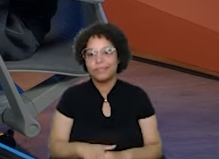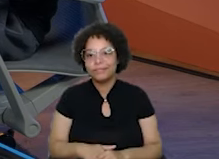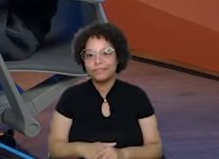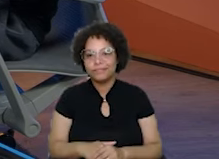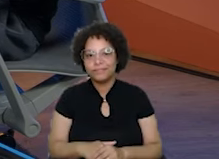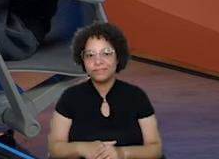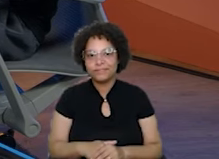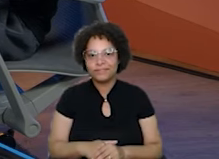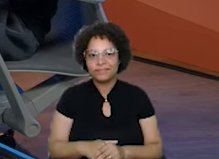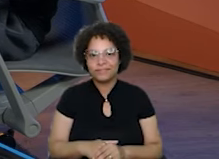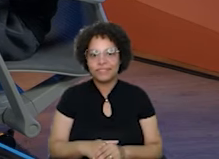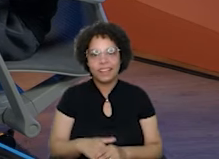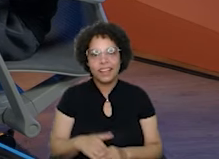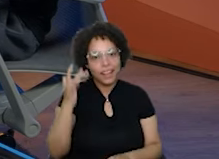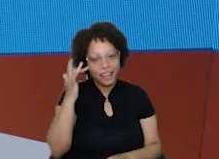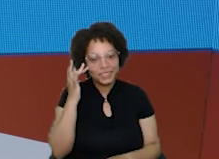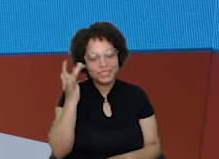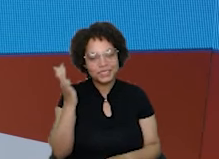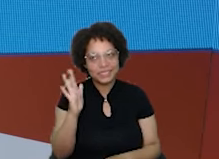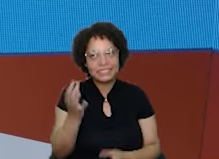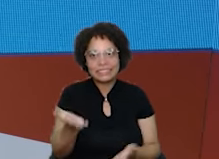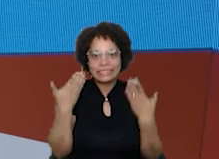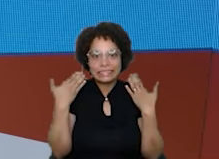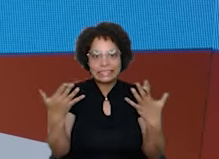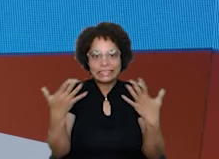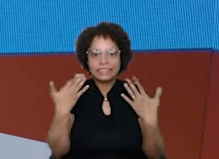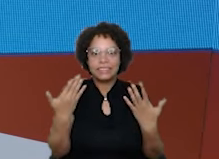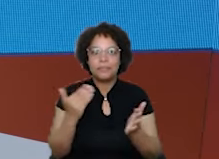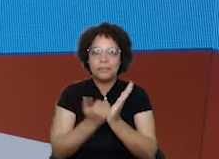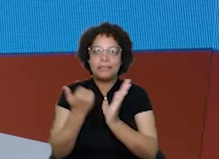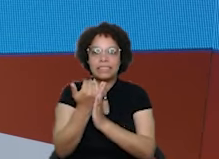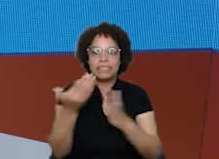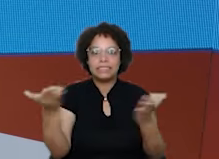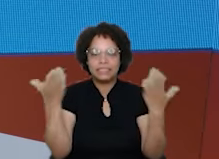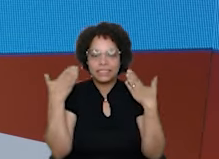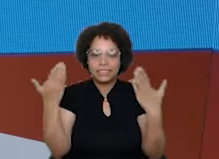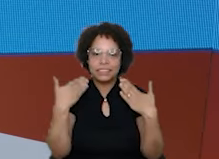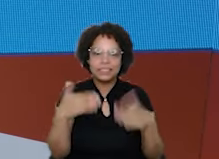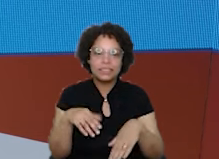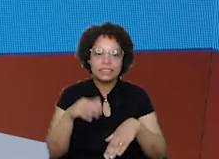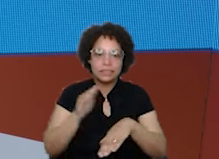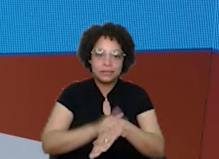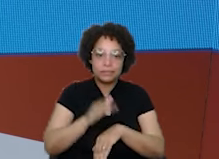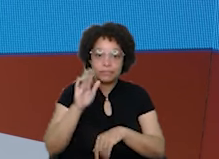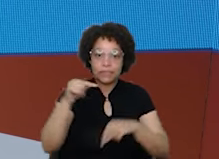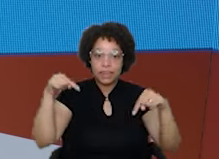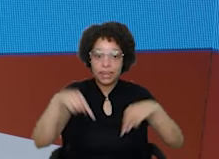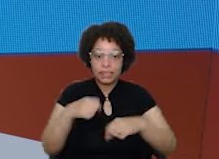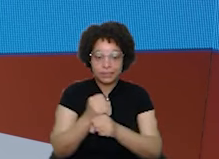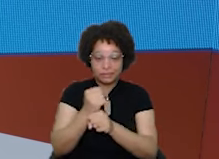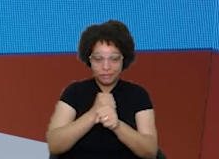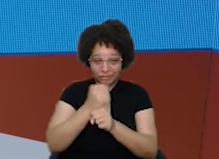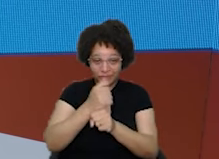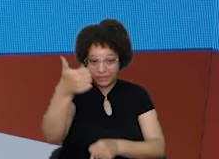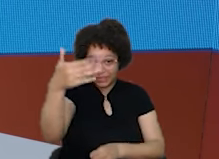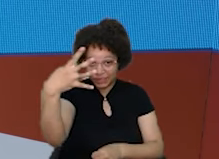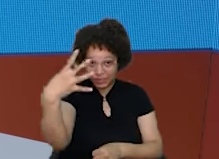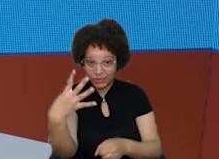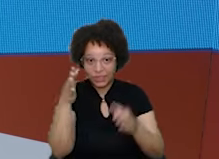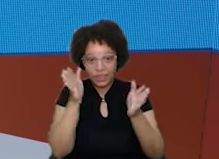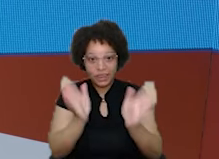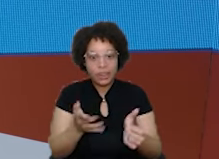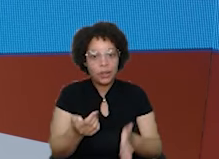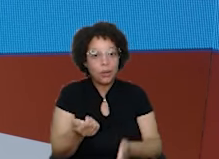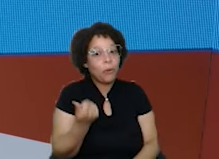mas deve tá um pouquinho quente lá né pouquinho mais quente aqui que a capital Mas tive prazer de trabalhar estou a 14 anos Adriano quase um